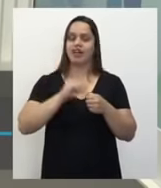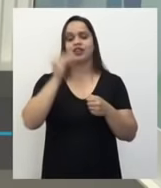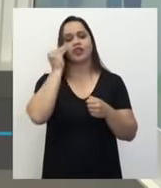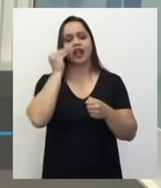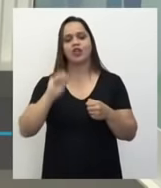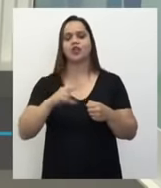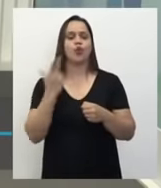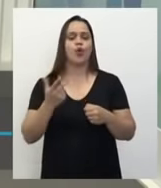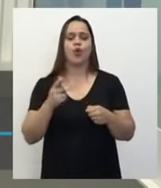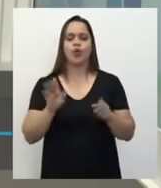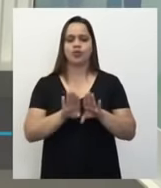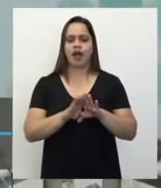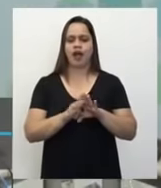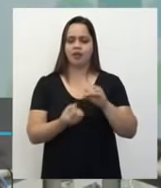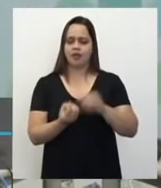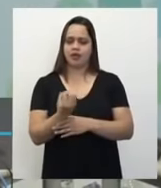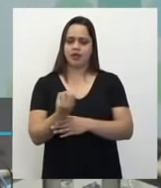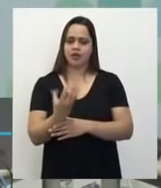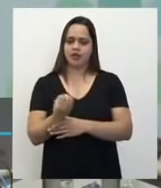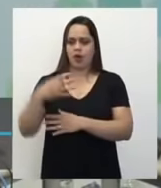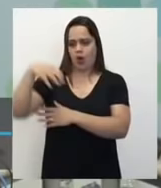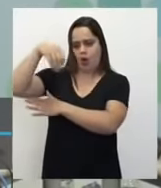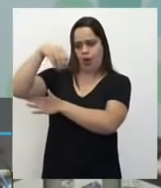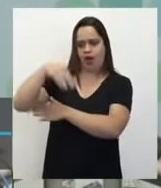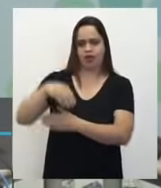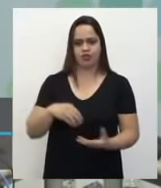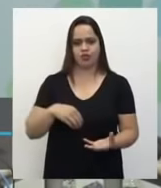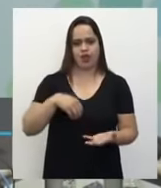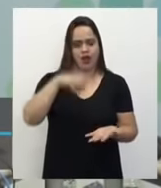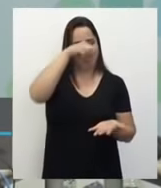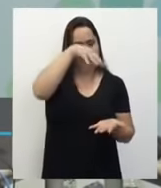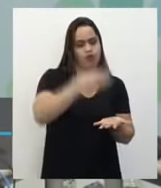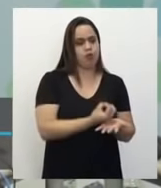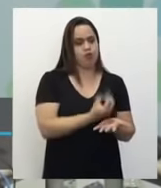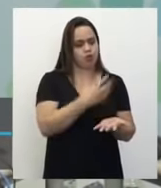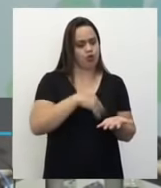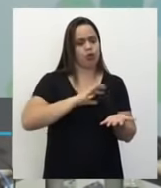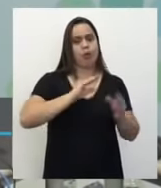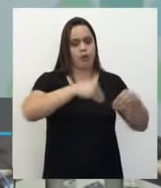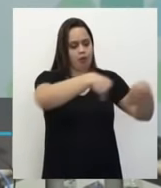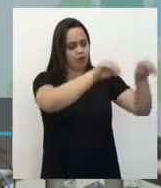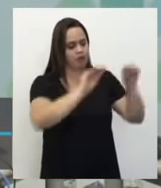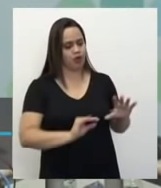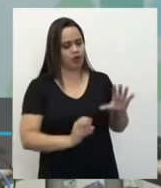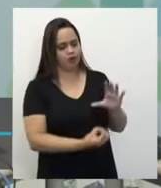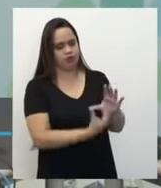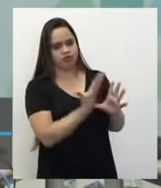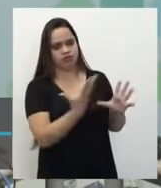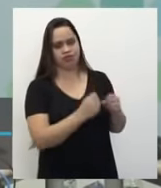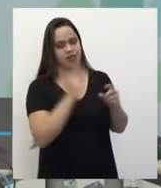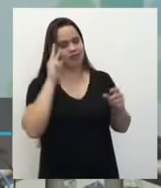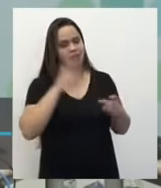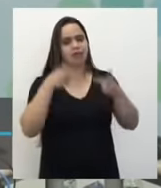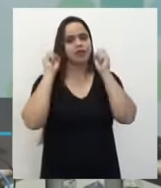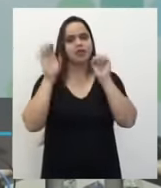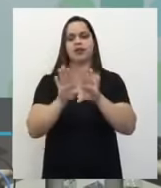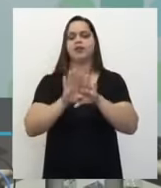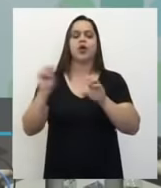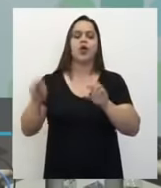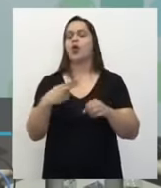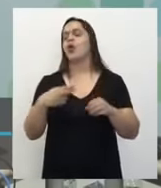em cima do abajur, né? Pega o abajur da mãe emprestado lá no quarto, né? E coloca ali, né? Um lenço da mãe, mesmo aqueles